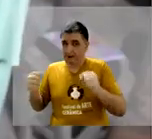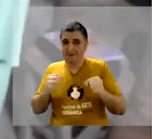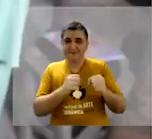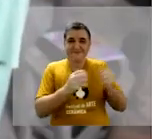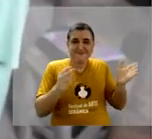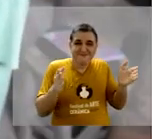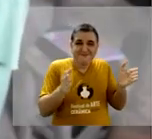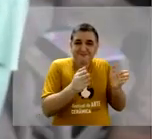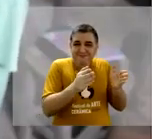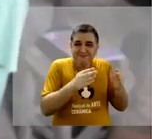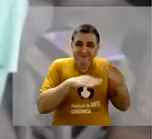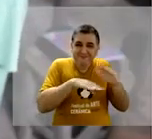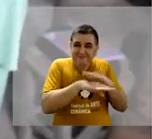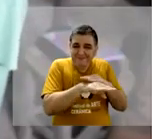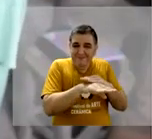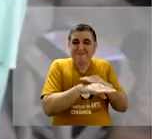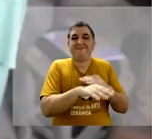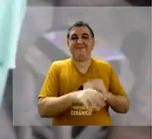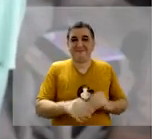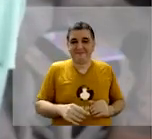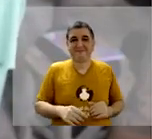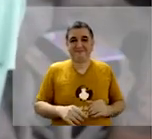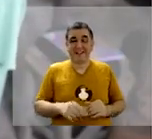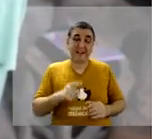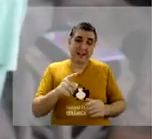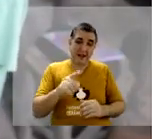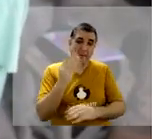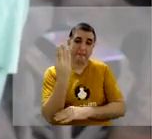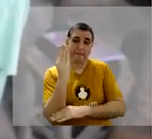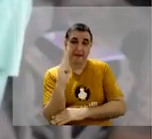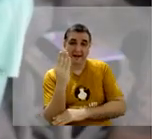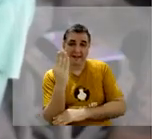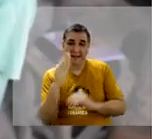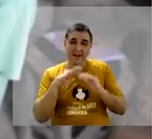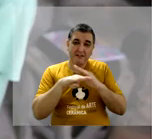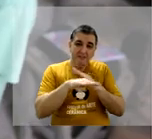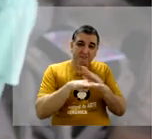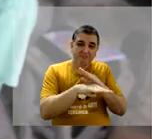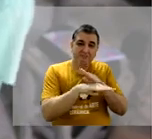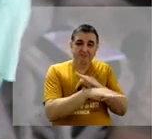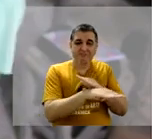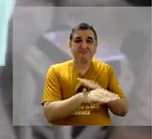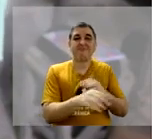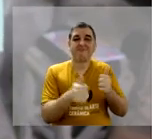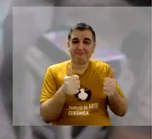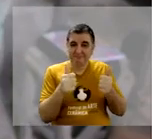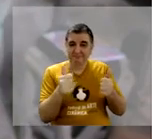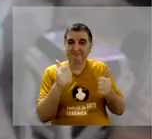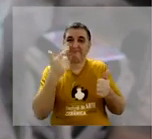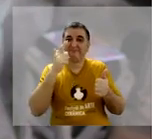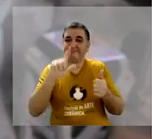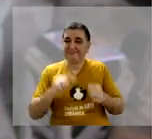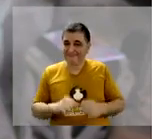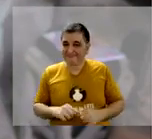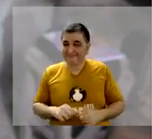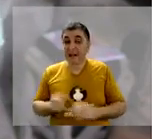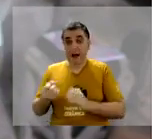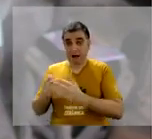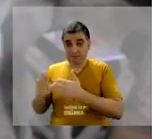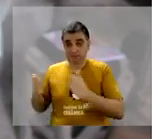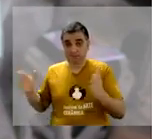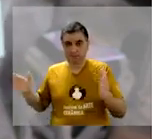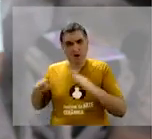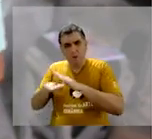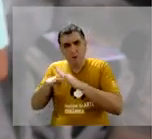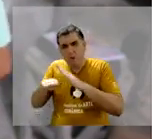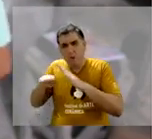que queimar 2, 3 vezes por semana. Mas se eu pôr no forno grande, eu vou desperdiçar muita lenha, porque não vai dar para encher. Queima, mas